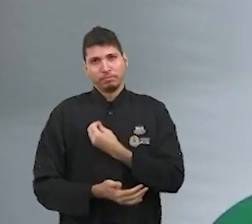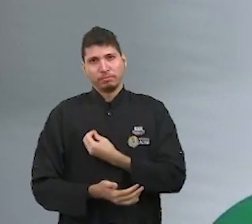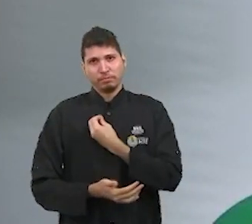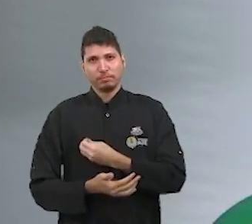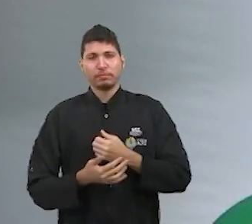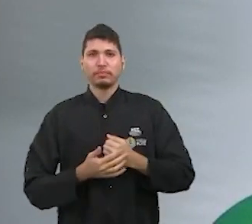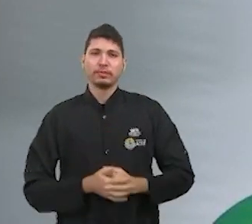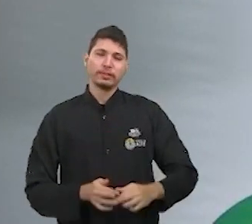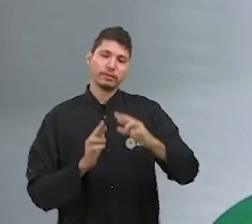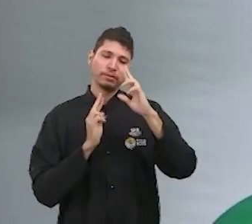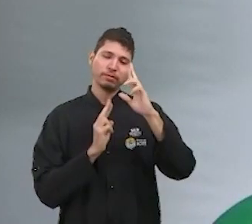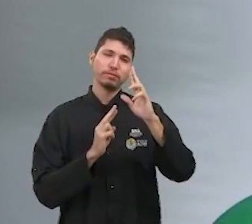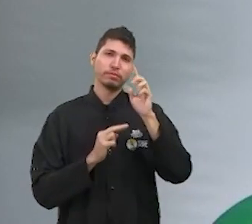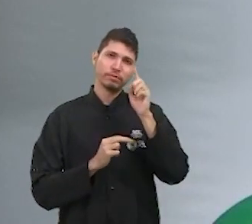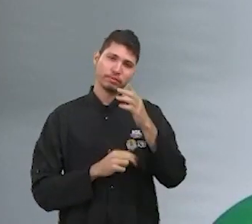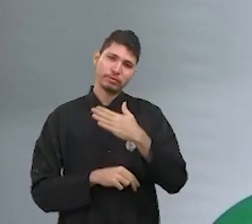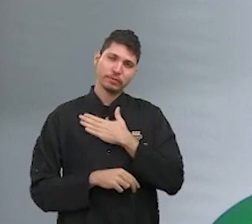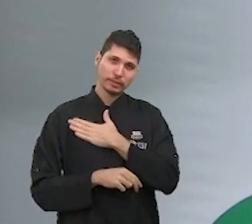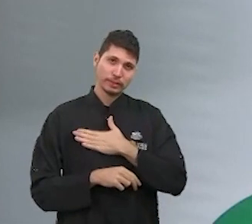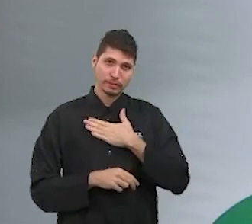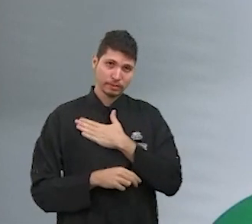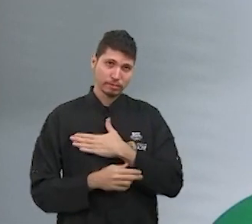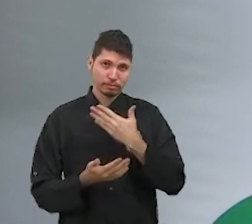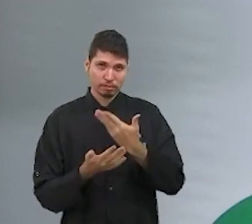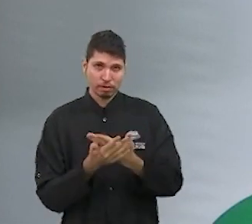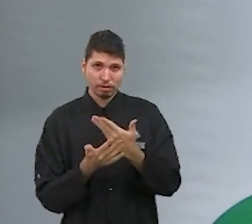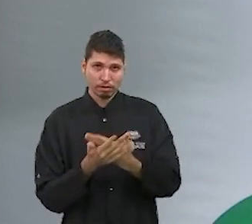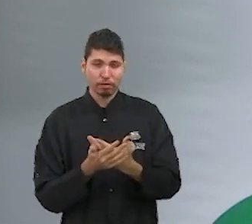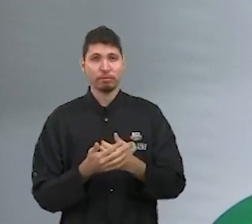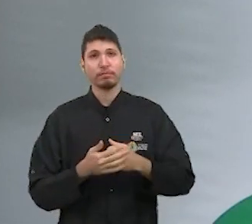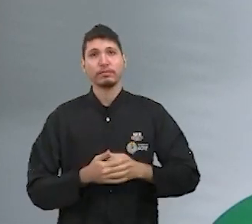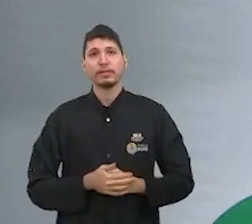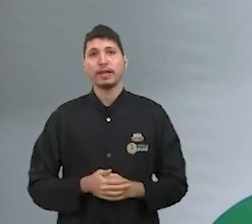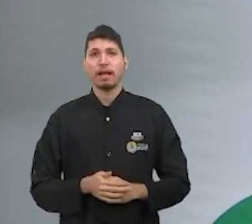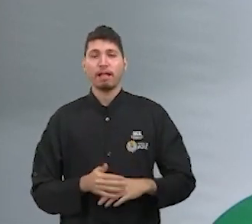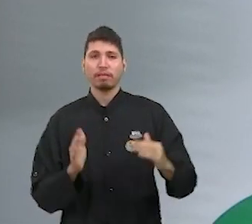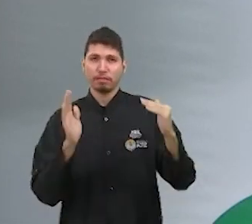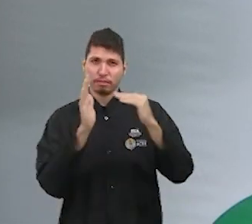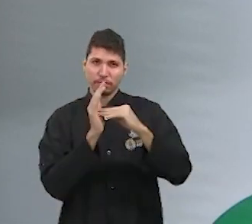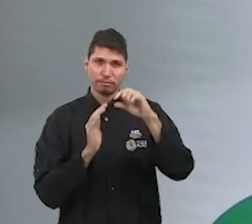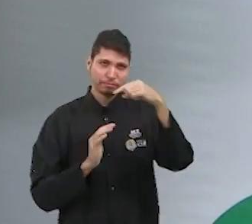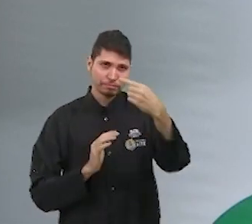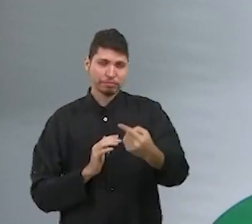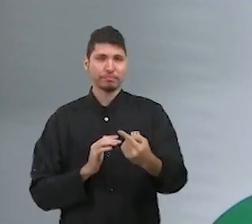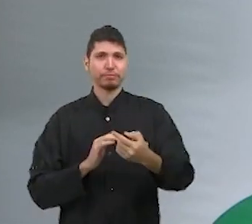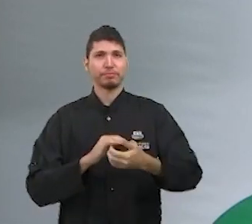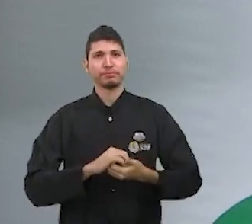tá? Espero que tenham gostado da aulazinha de revisão de triângulos e retângulos e aguardo vocês até a próxima.